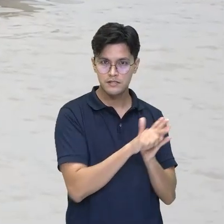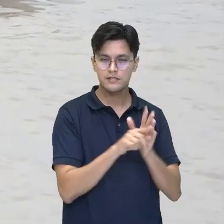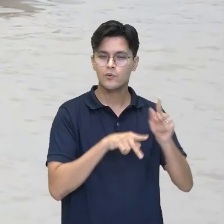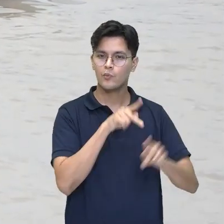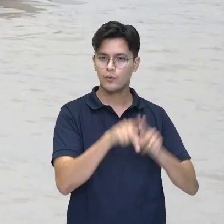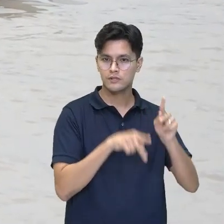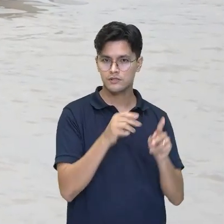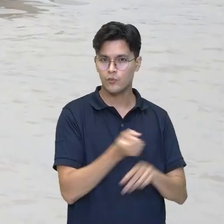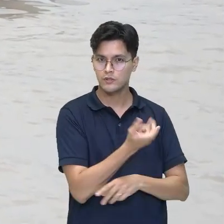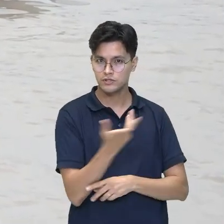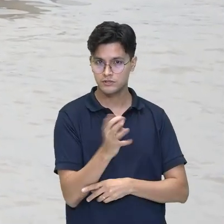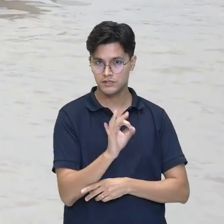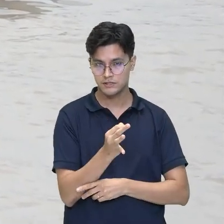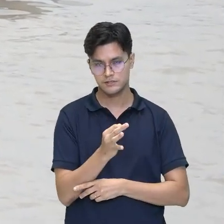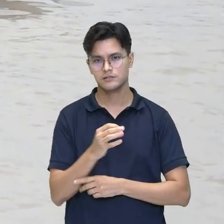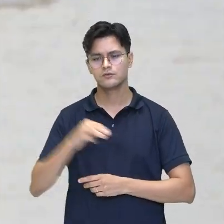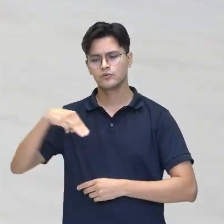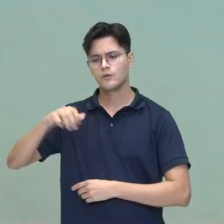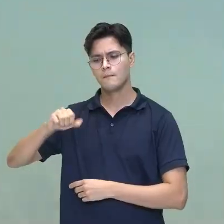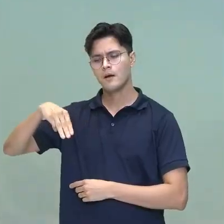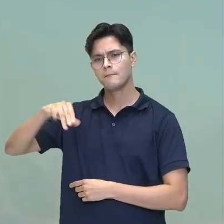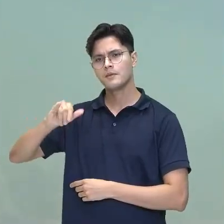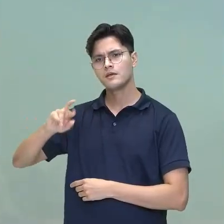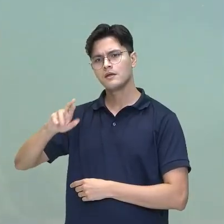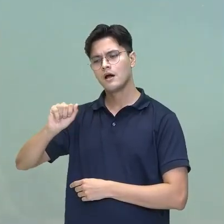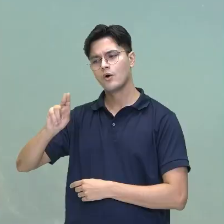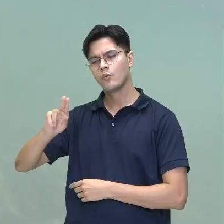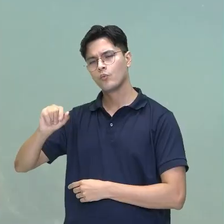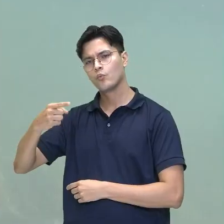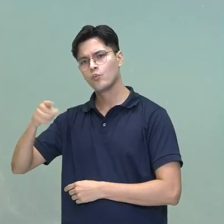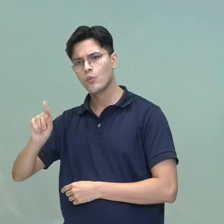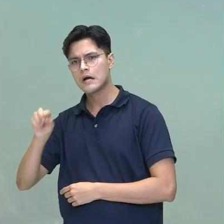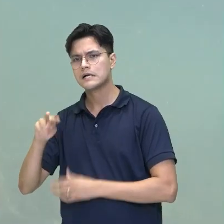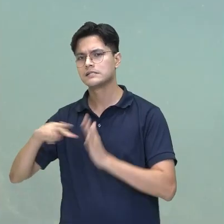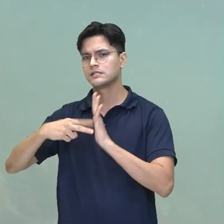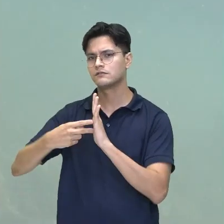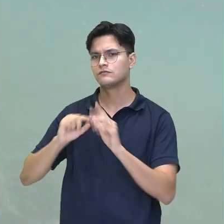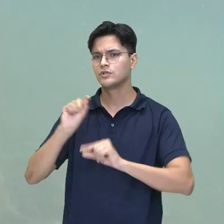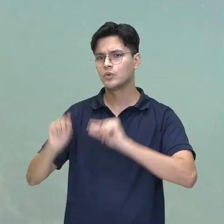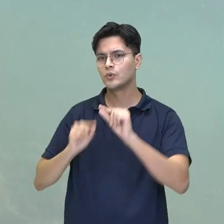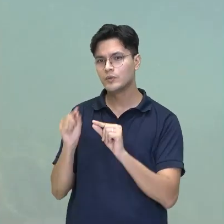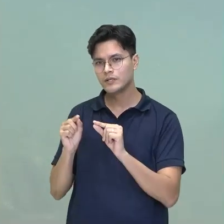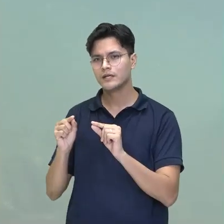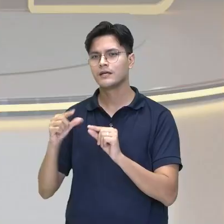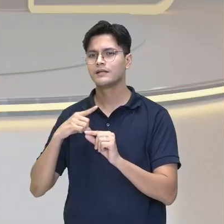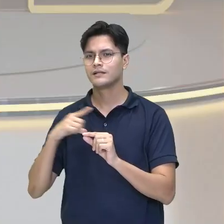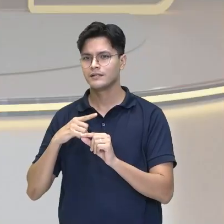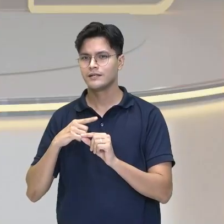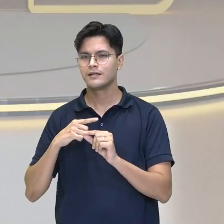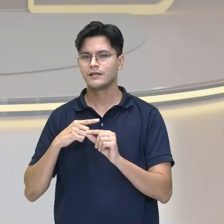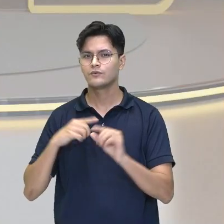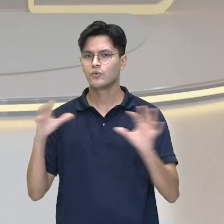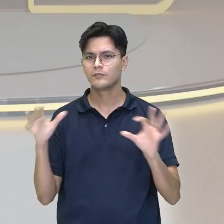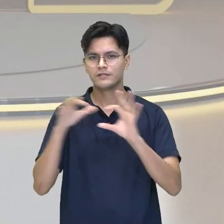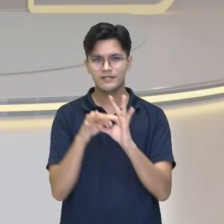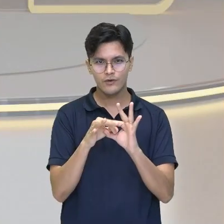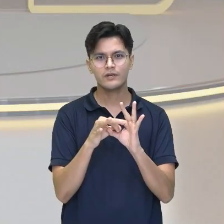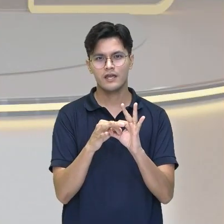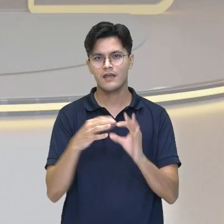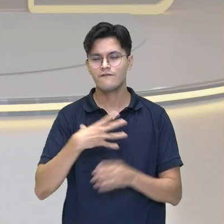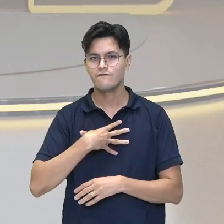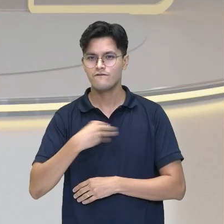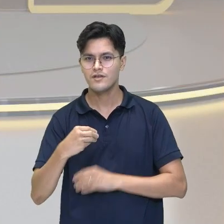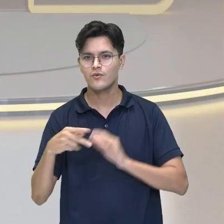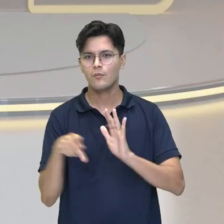do lago localizado no coração da reserva e seu significado mais aceito é filhote de peixe-boi. Ok, um belo